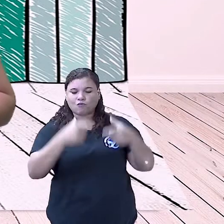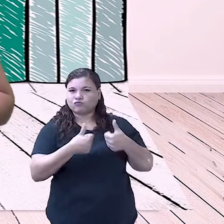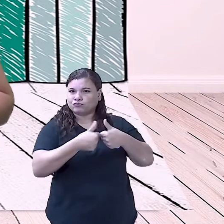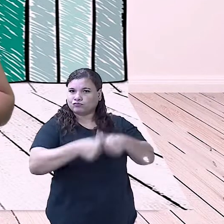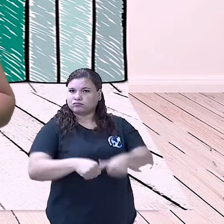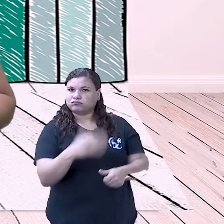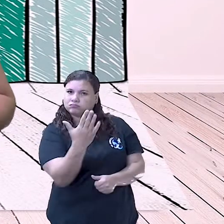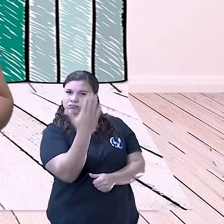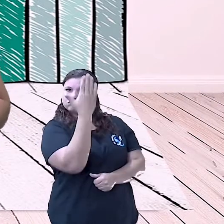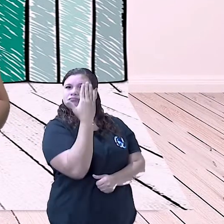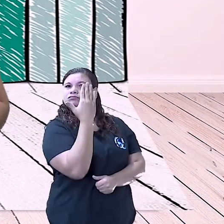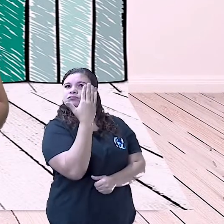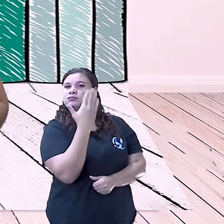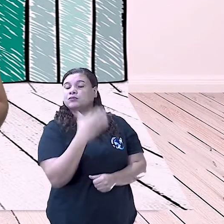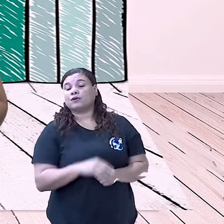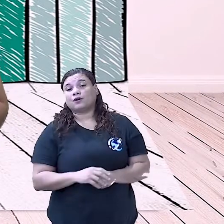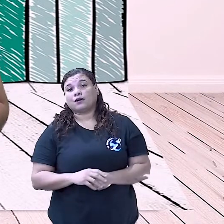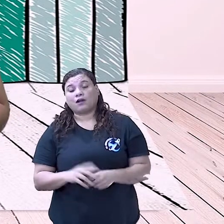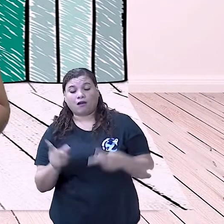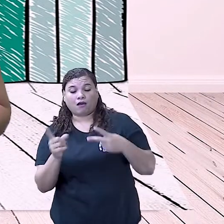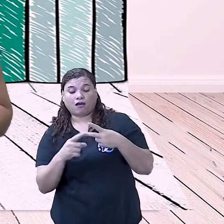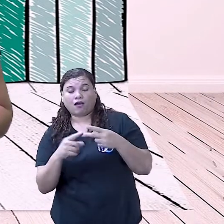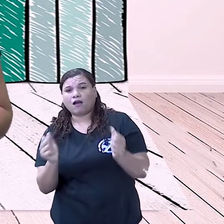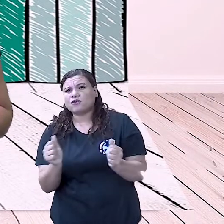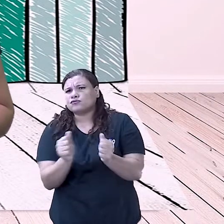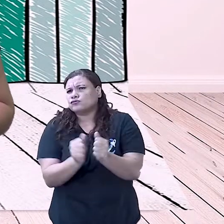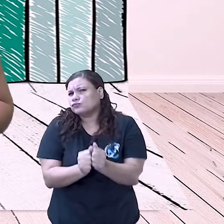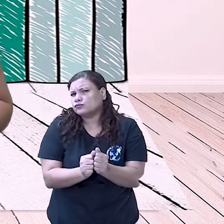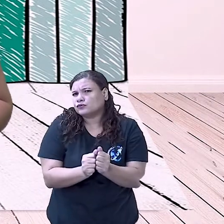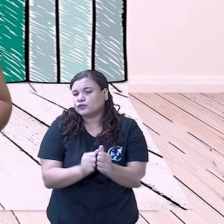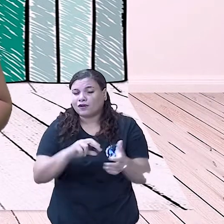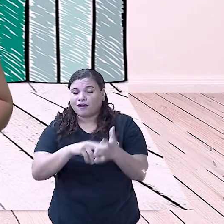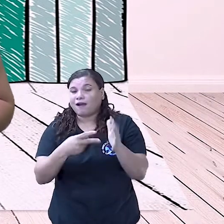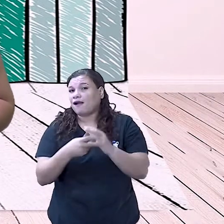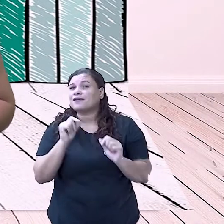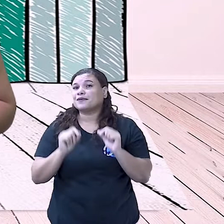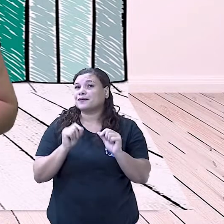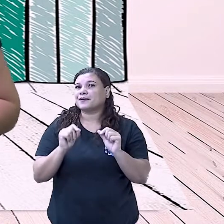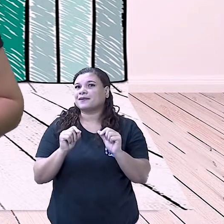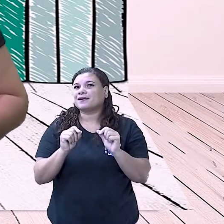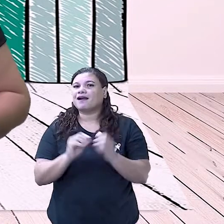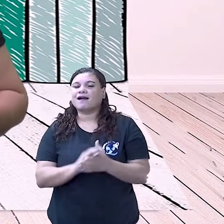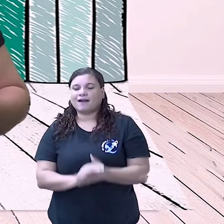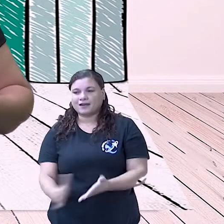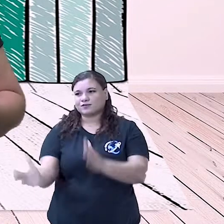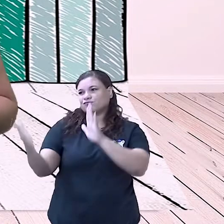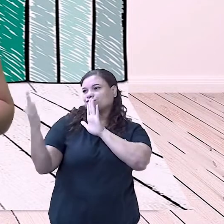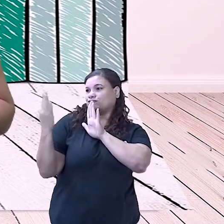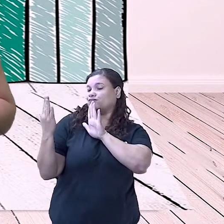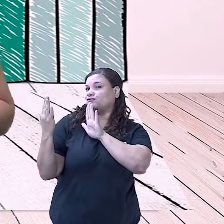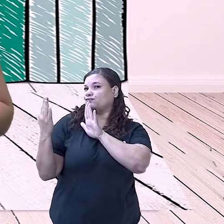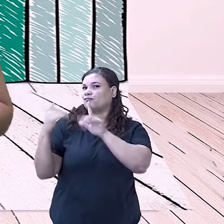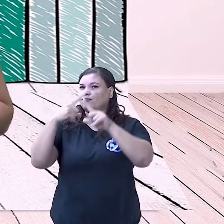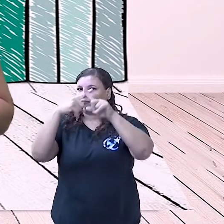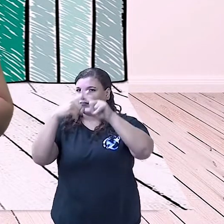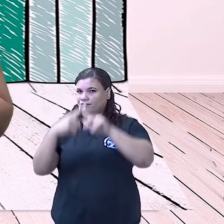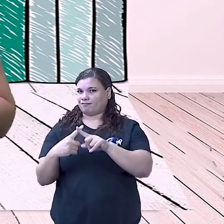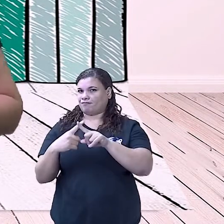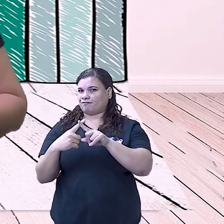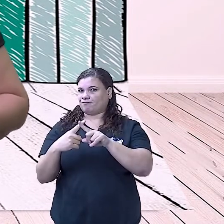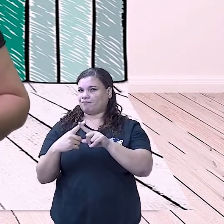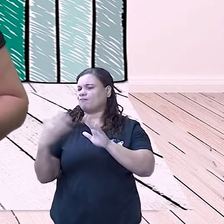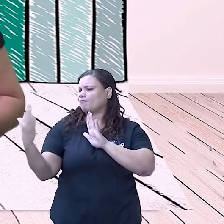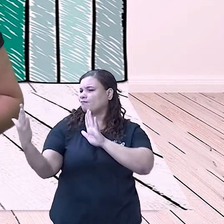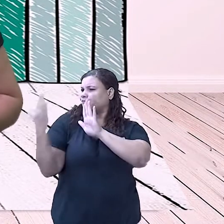outra coisa ou pessoa. Já em frente, junto e com N, se refere ao verbo enfrentar,